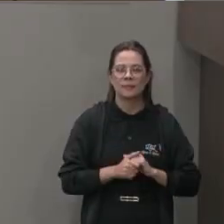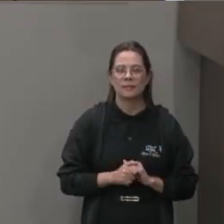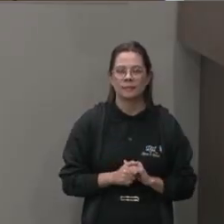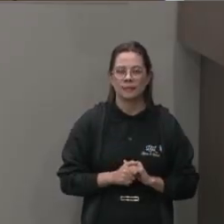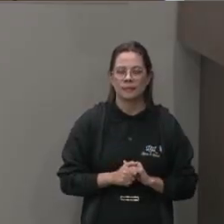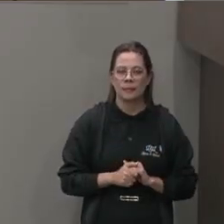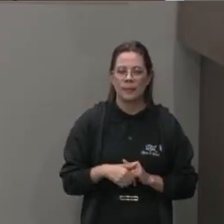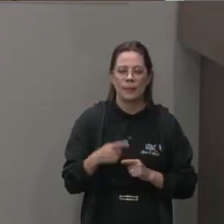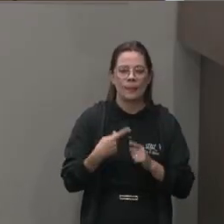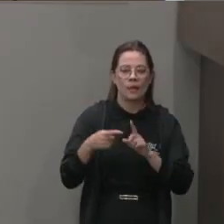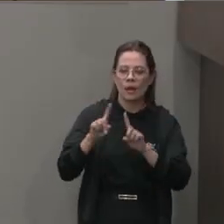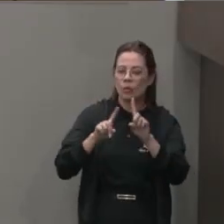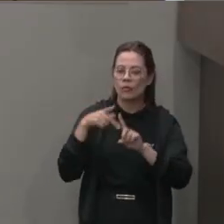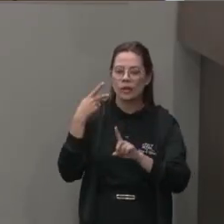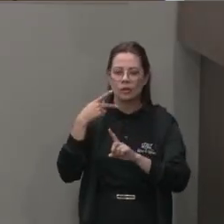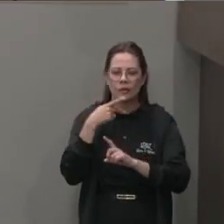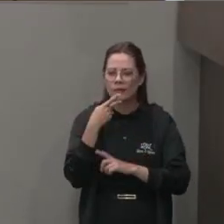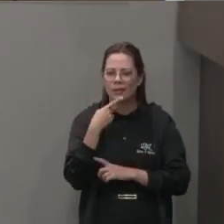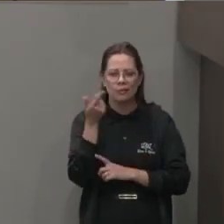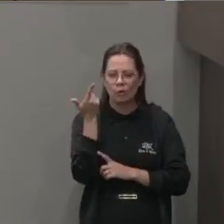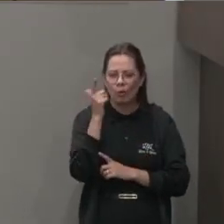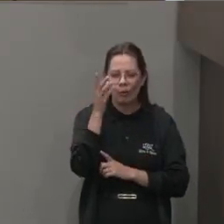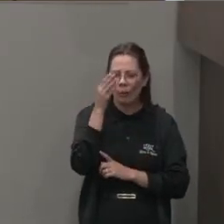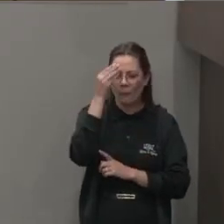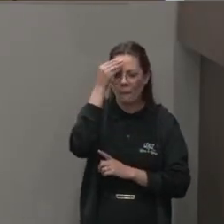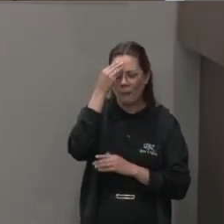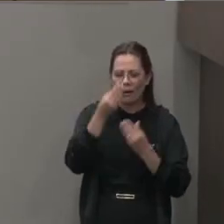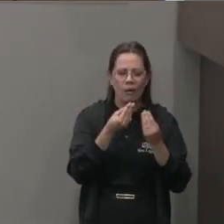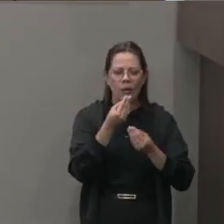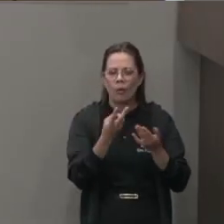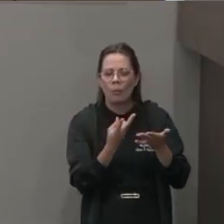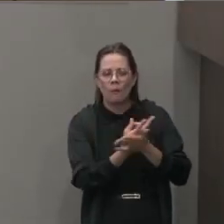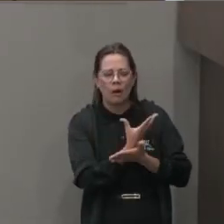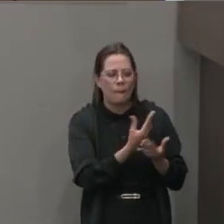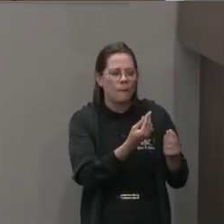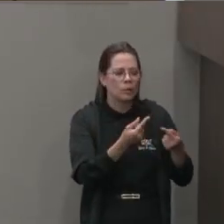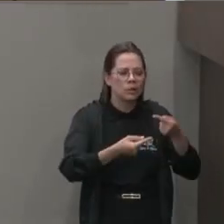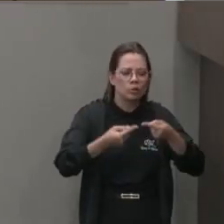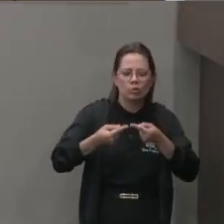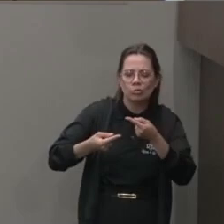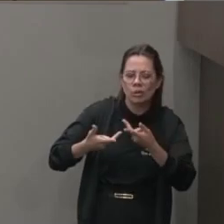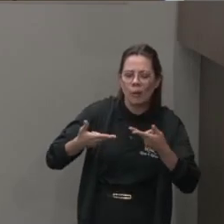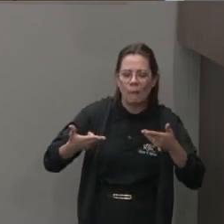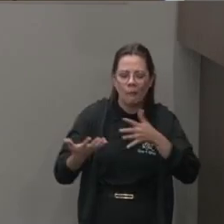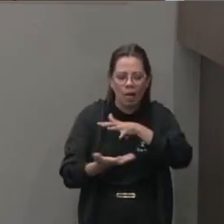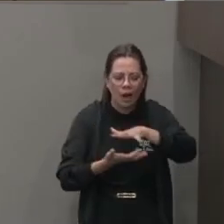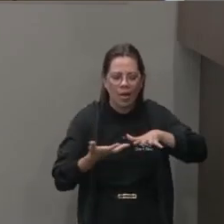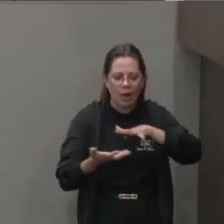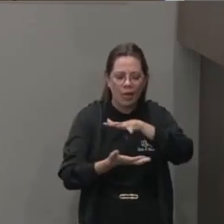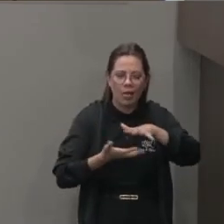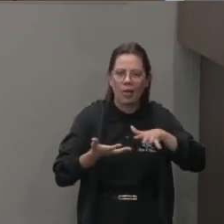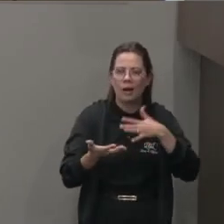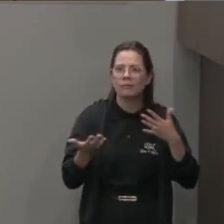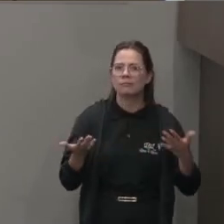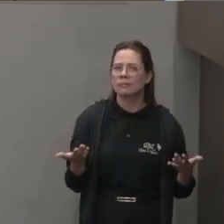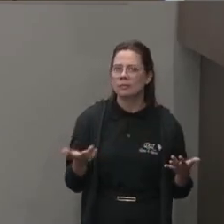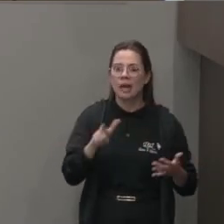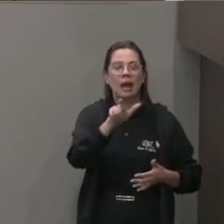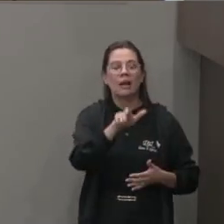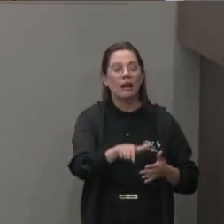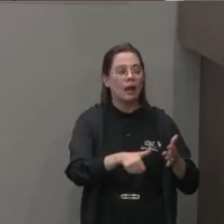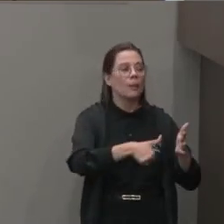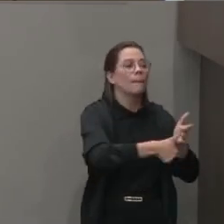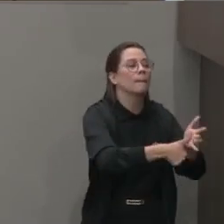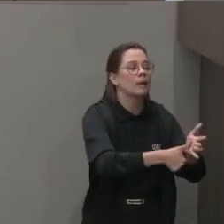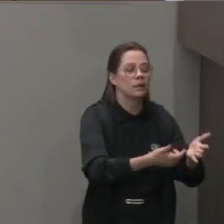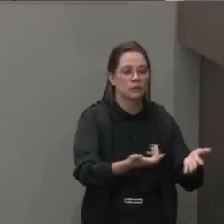Porque ele acrescentou várias discussões, né? E até mesmo buscando quem irá